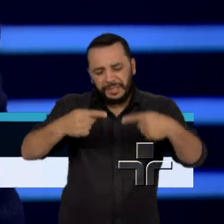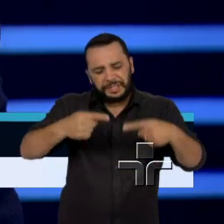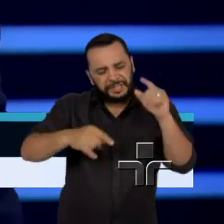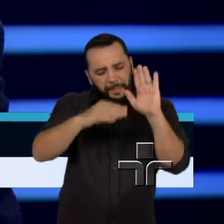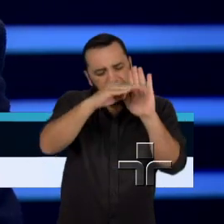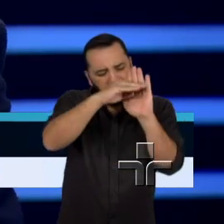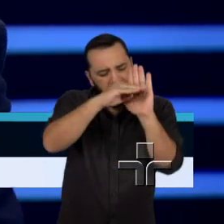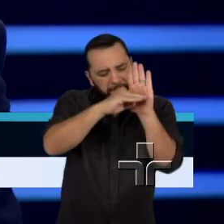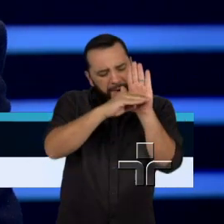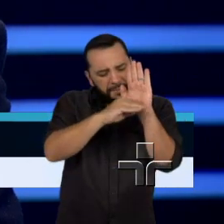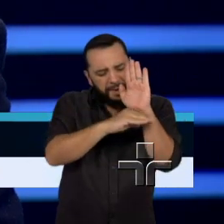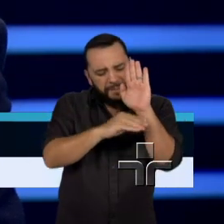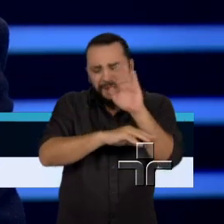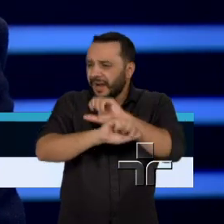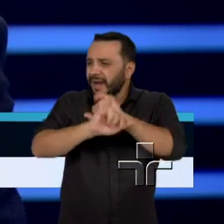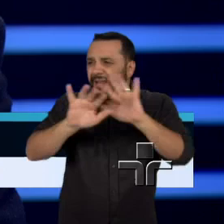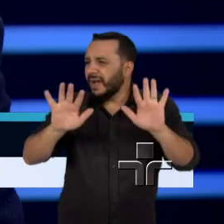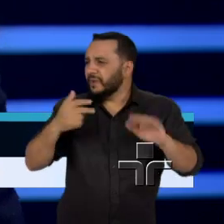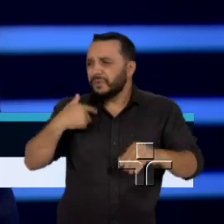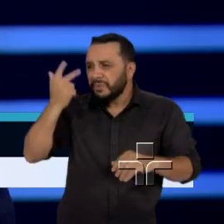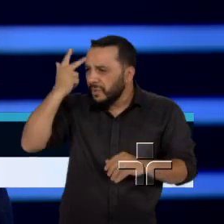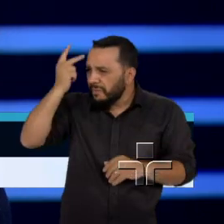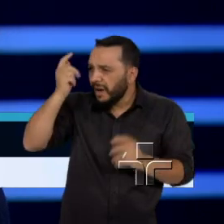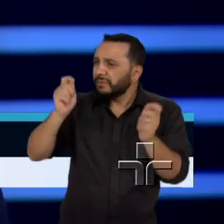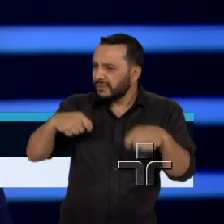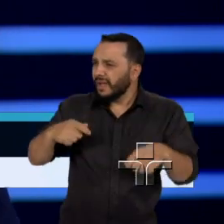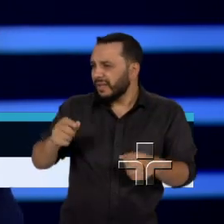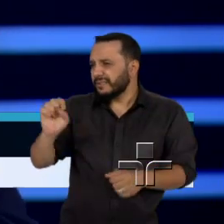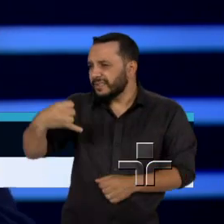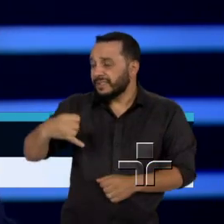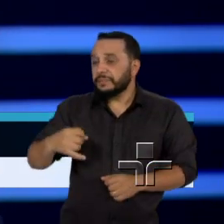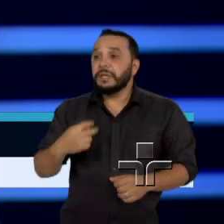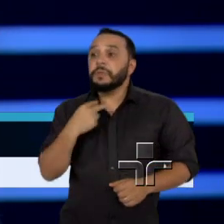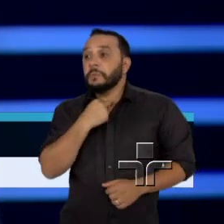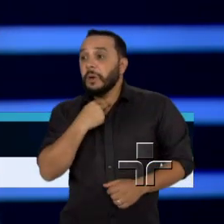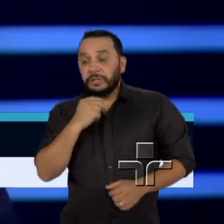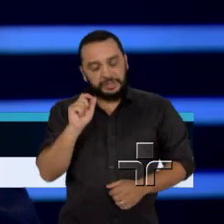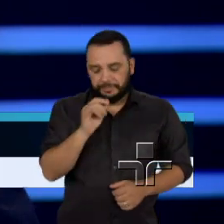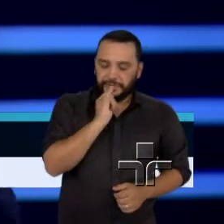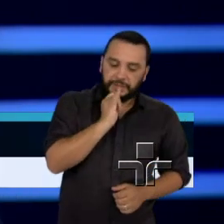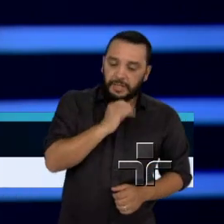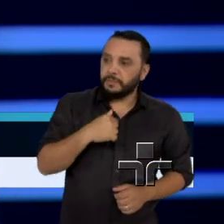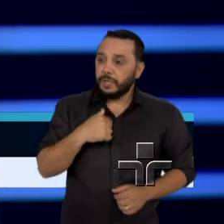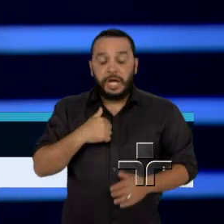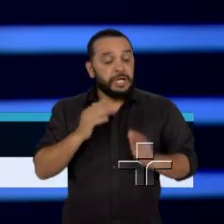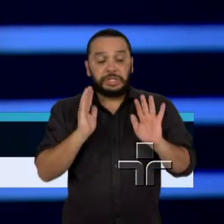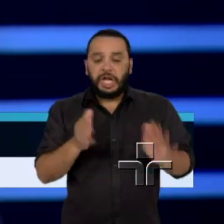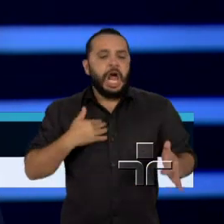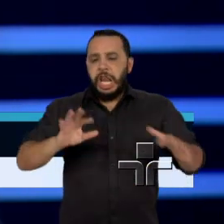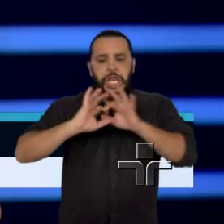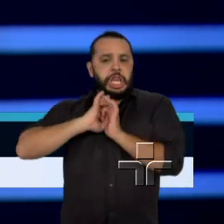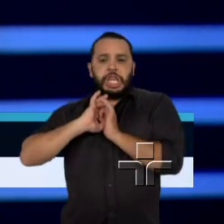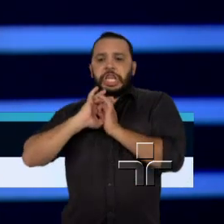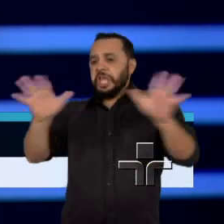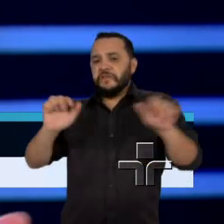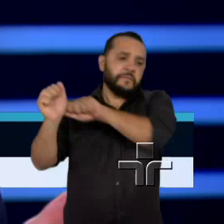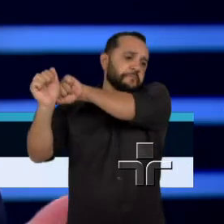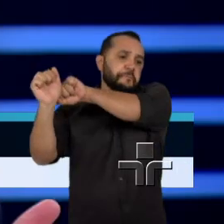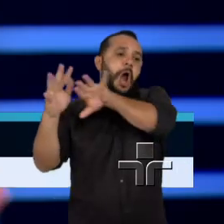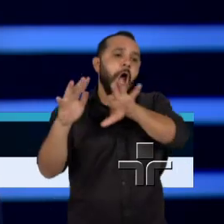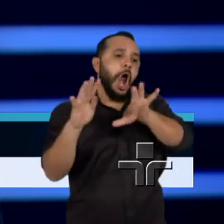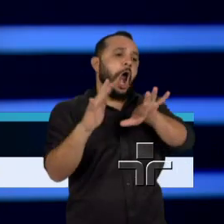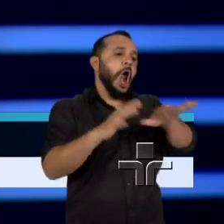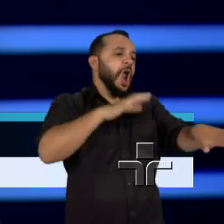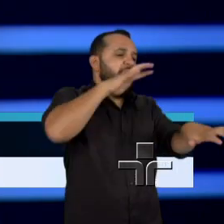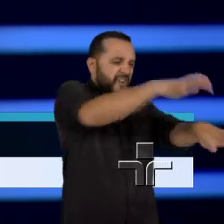princípio, eu acho que não teria contradição. Agora, o que não pode pensar é o seguinte: vamos suspender tudo e liberar a mineração sem nenhum critério. Eu